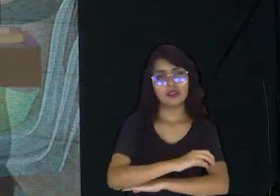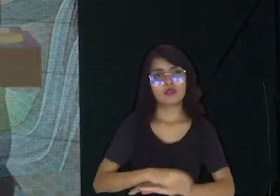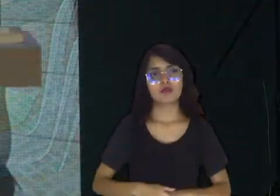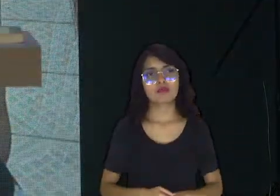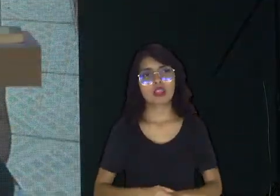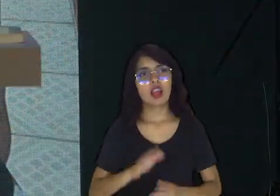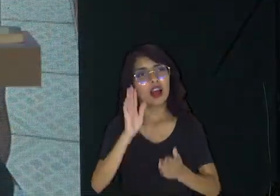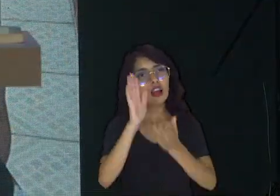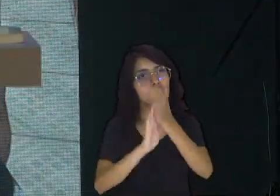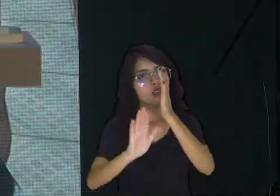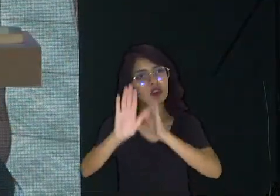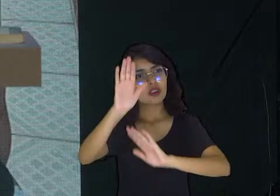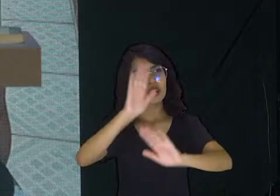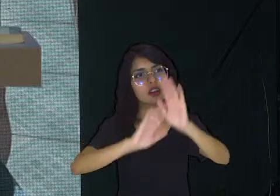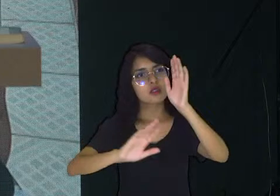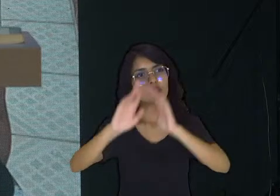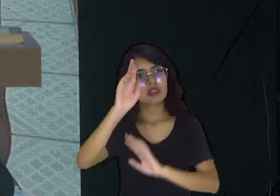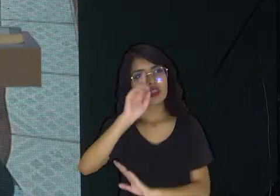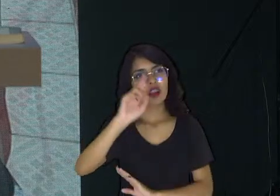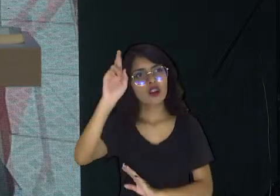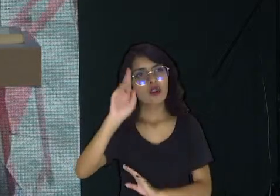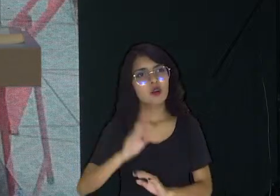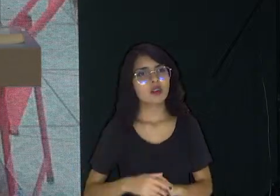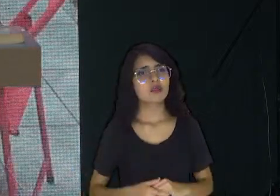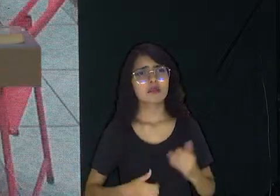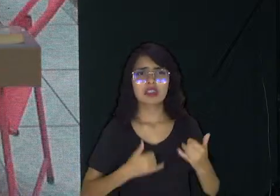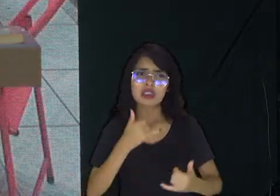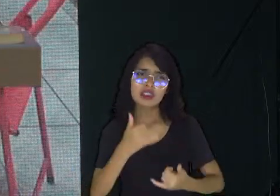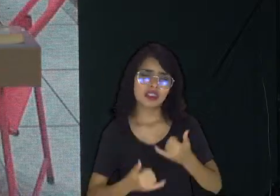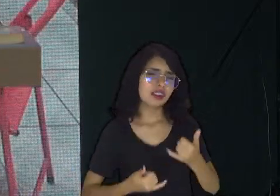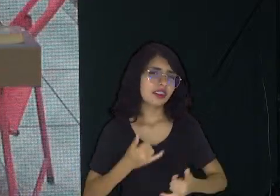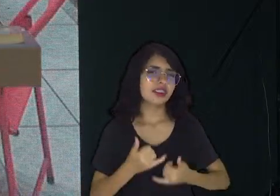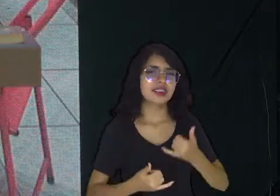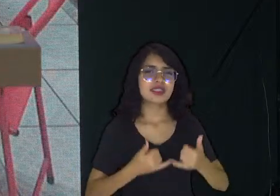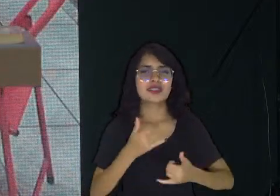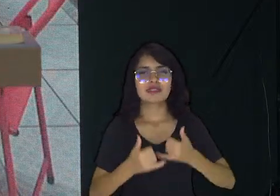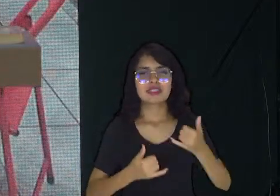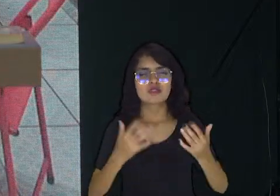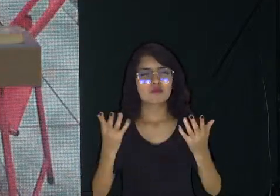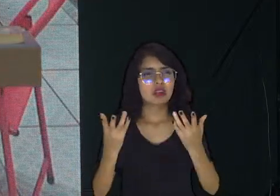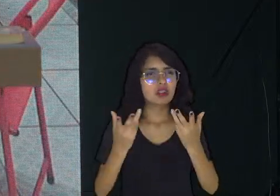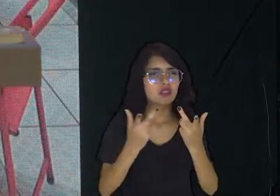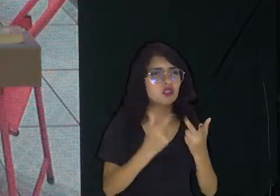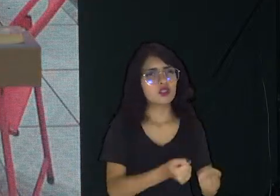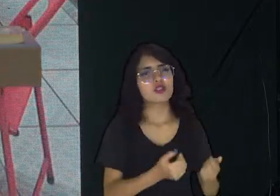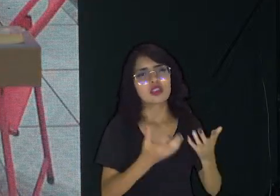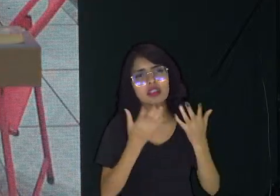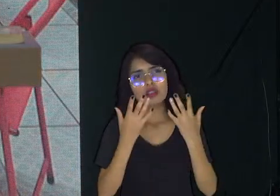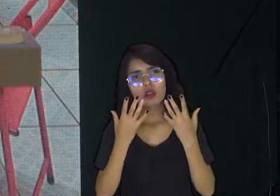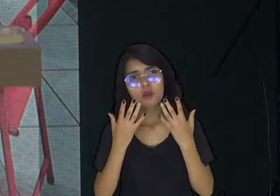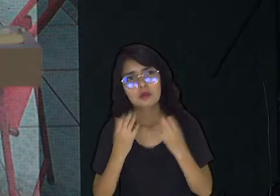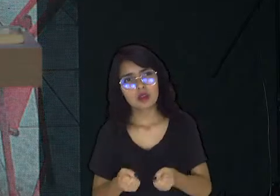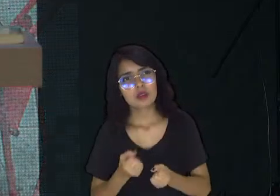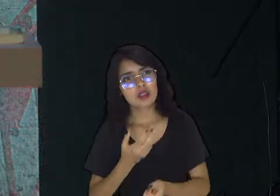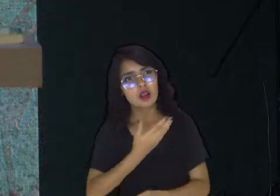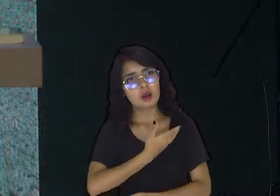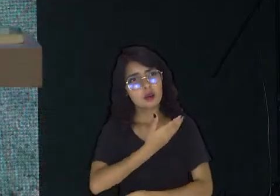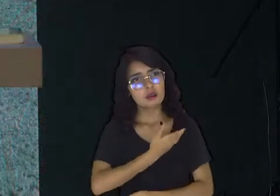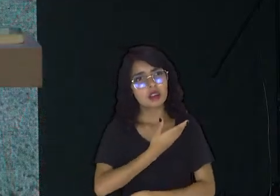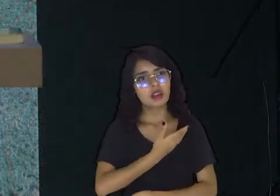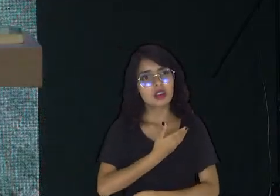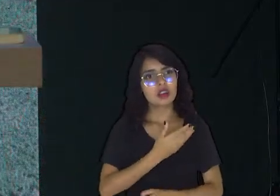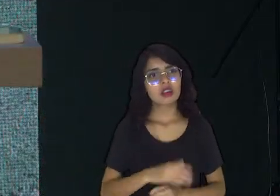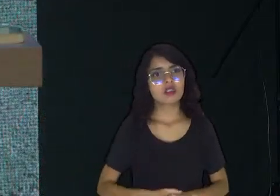Algumas fotos. Brincamos, nos divertimos. Fomos recebidos por um irmão, esse rapaz primeiro aqui na